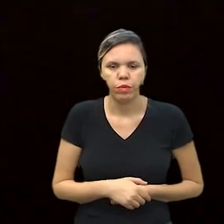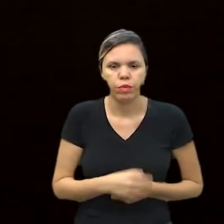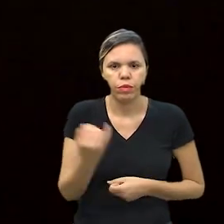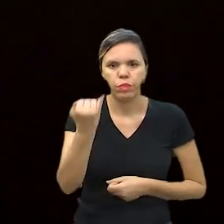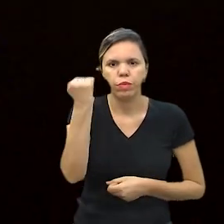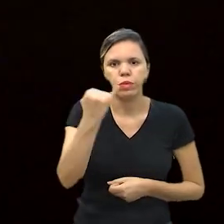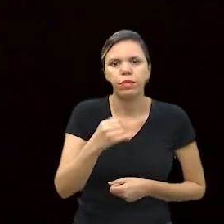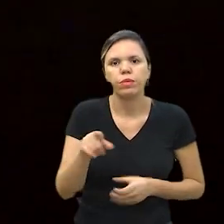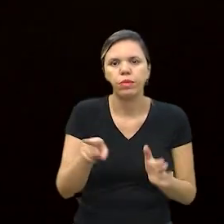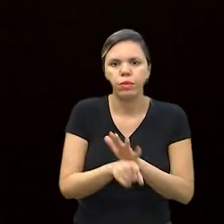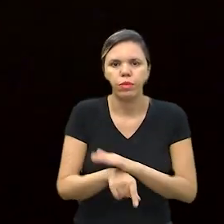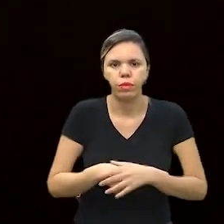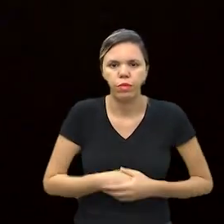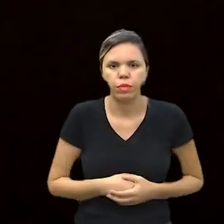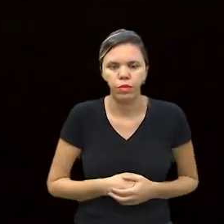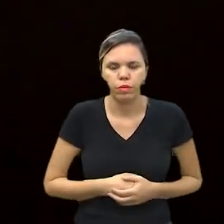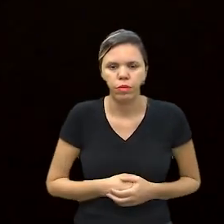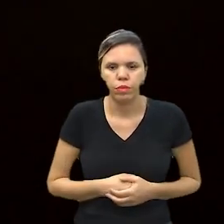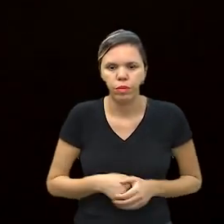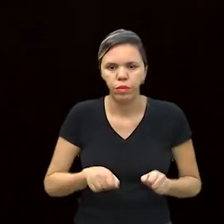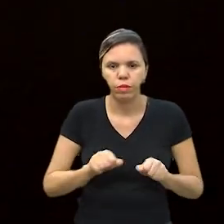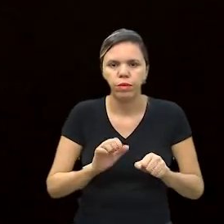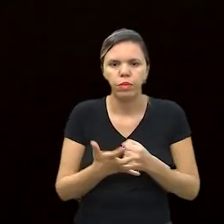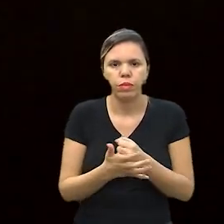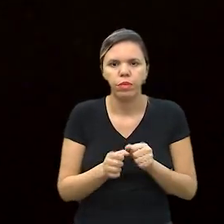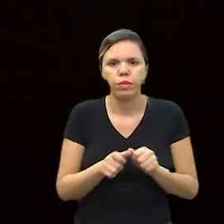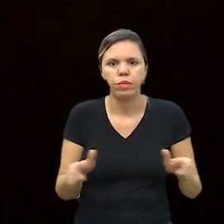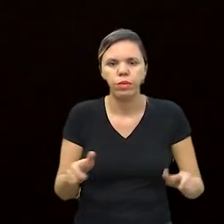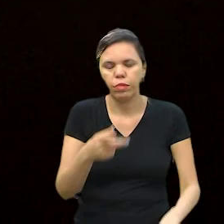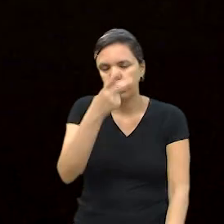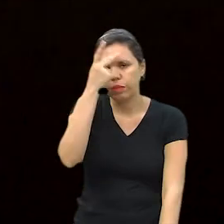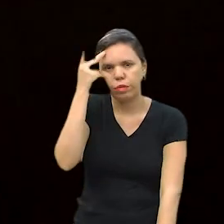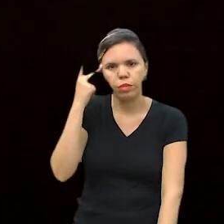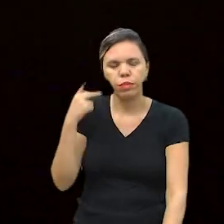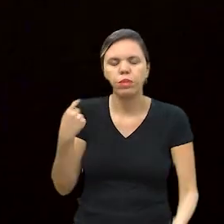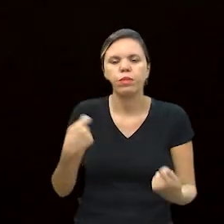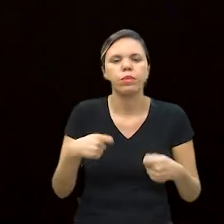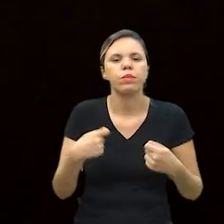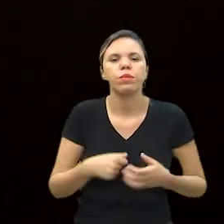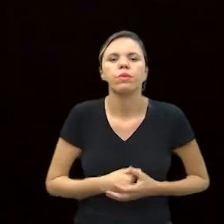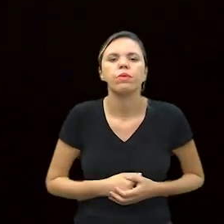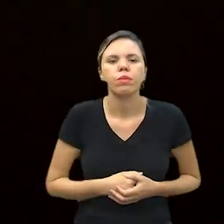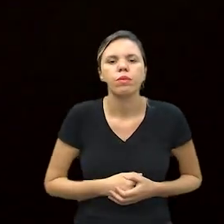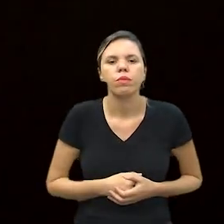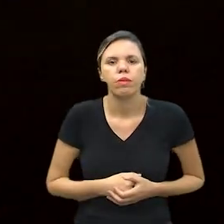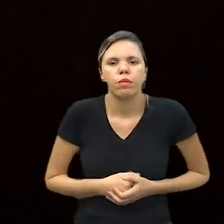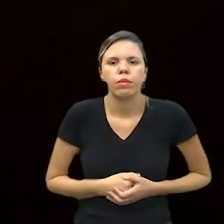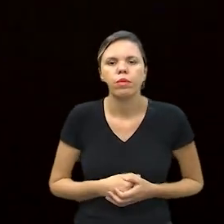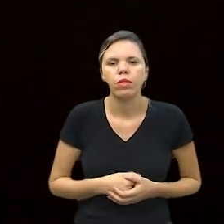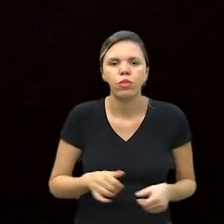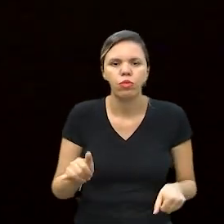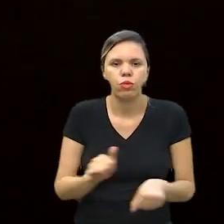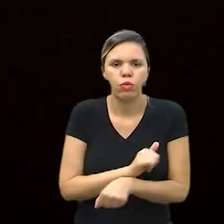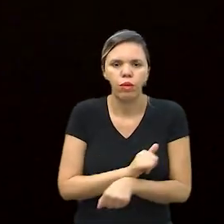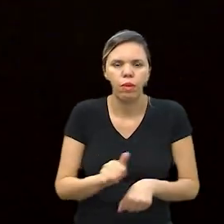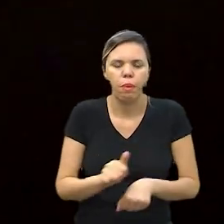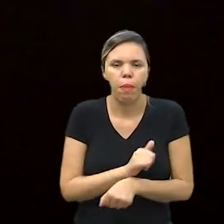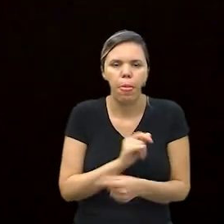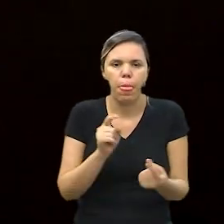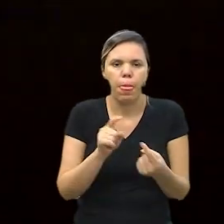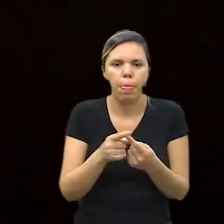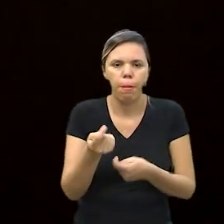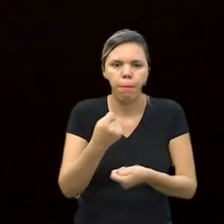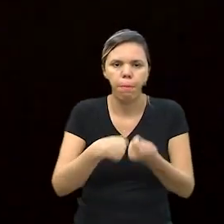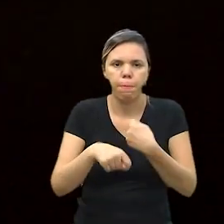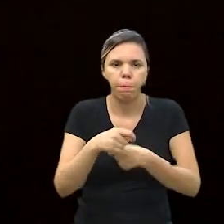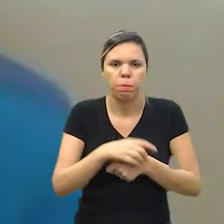É muito importante sua pergunta. Com a pandemia, né, as pessoas precisaram tomar novas estratégias para o rumo